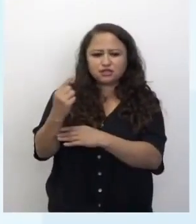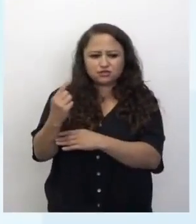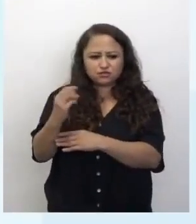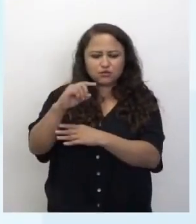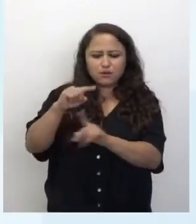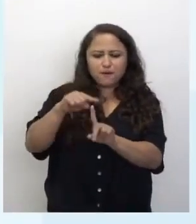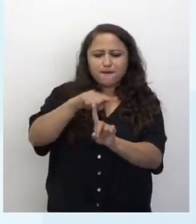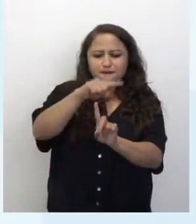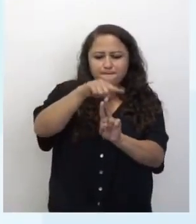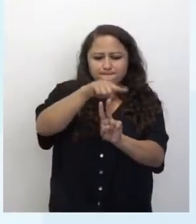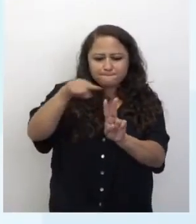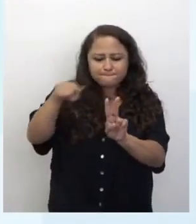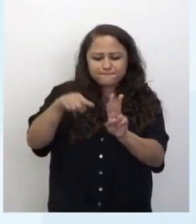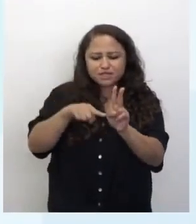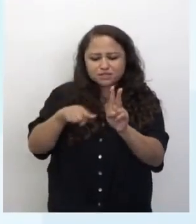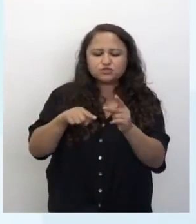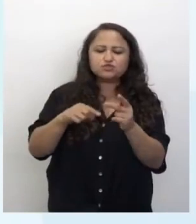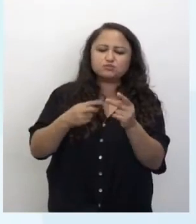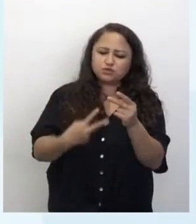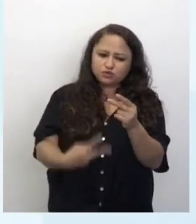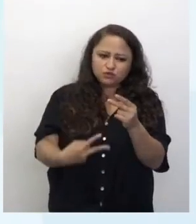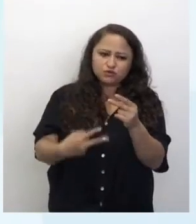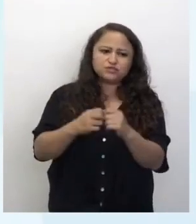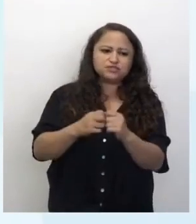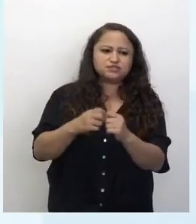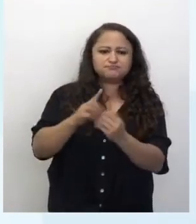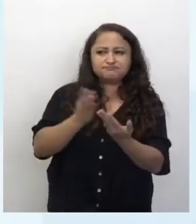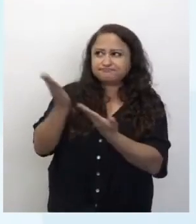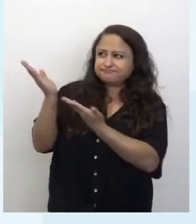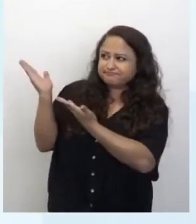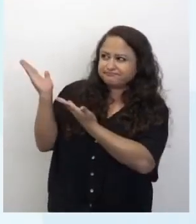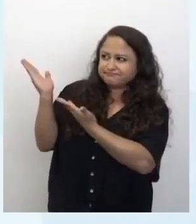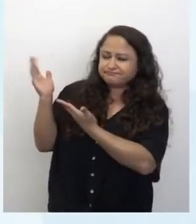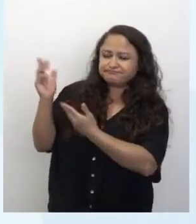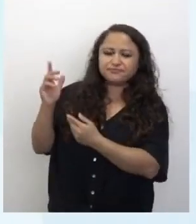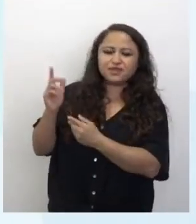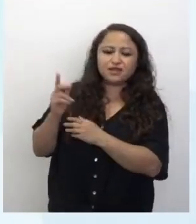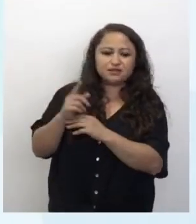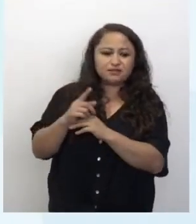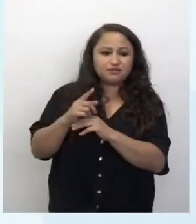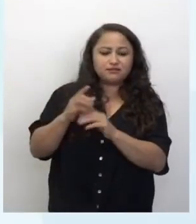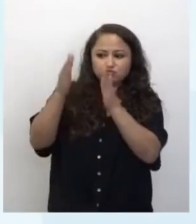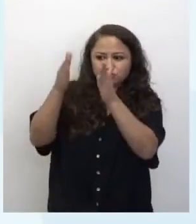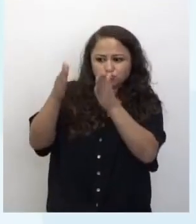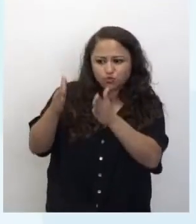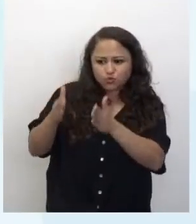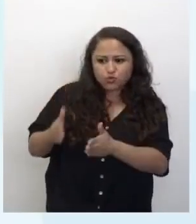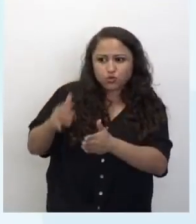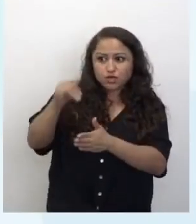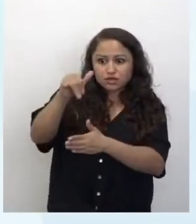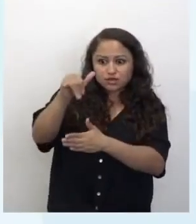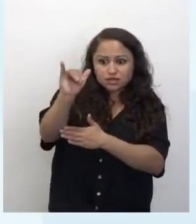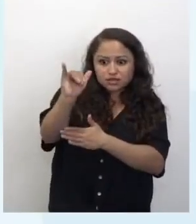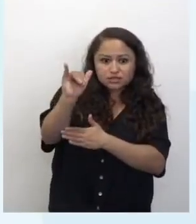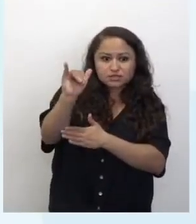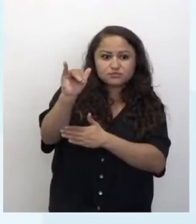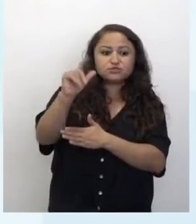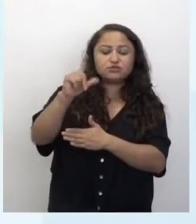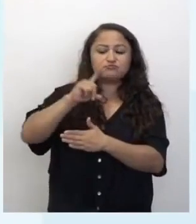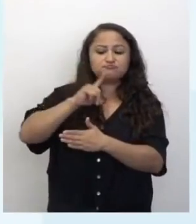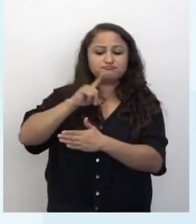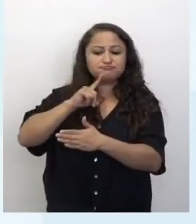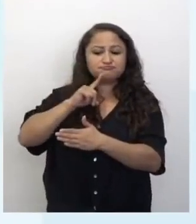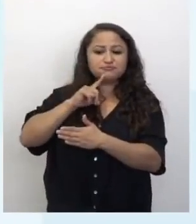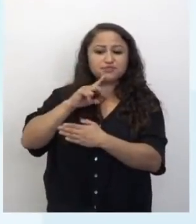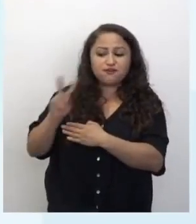2π. E aqui na segunda coluna nós temos o valor da função cosseno, porque y é